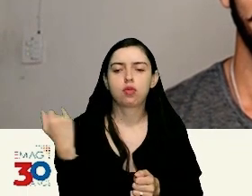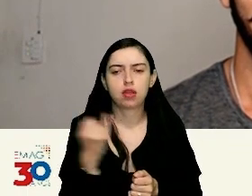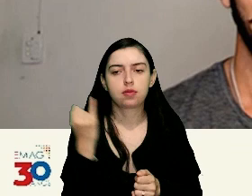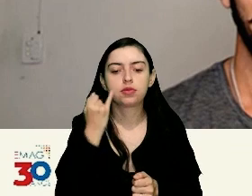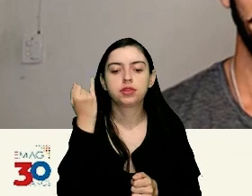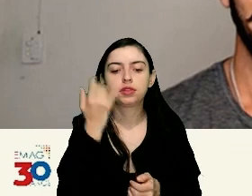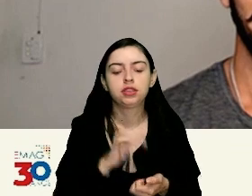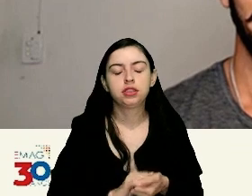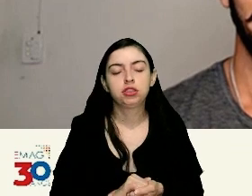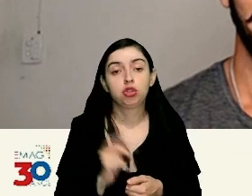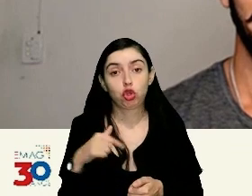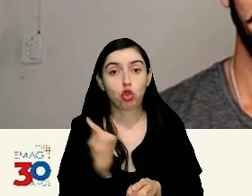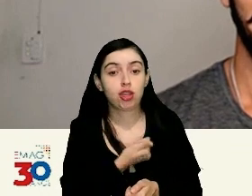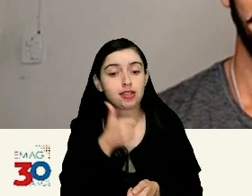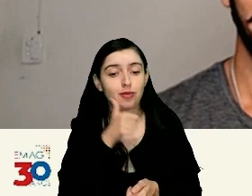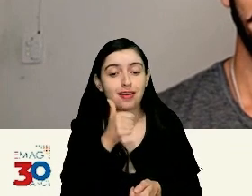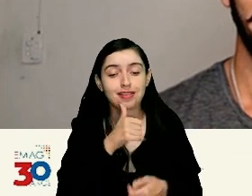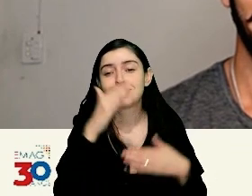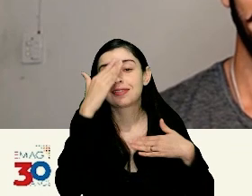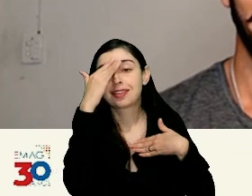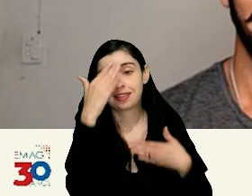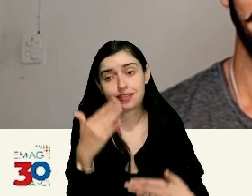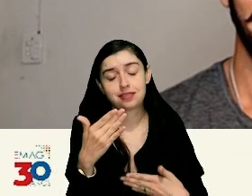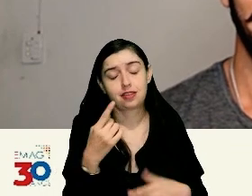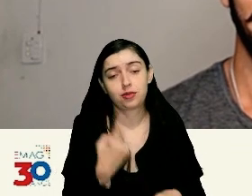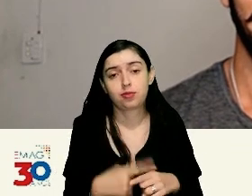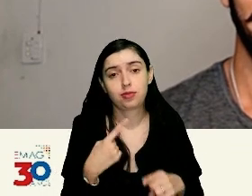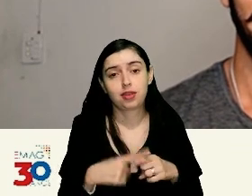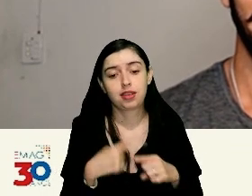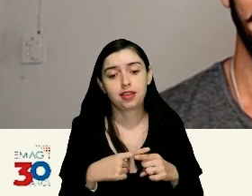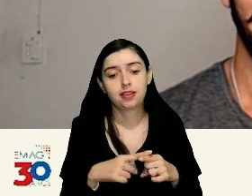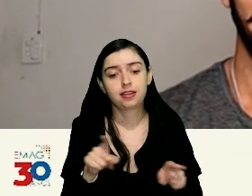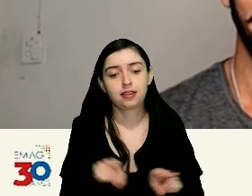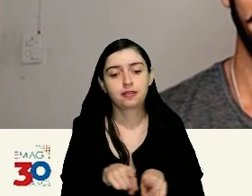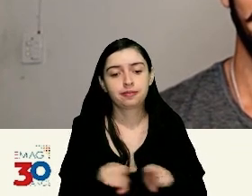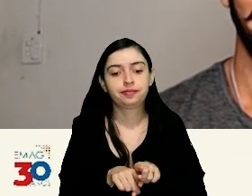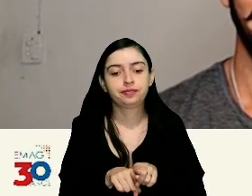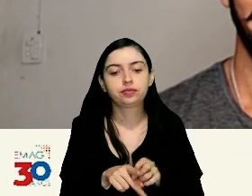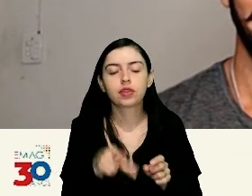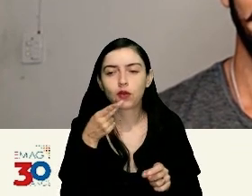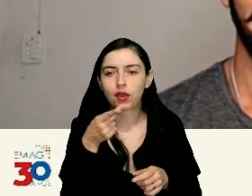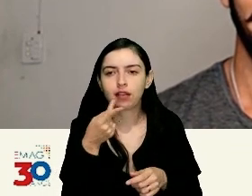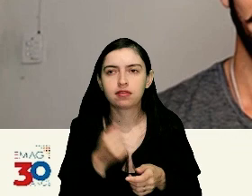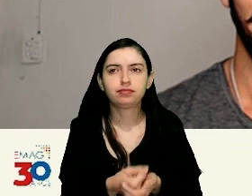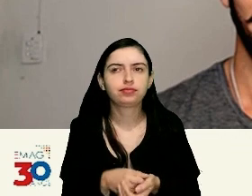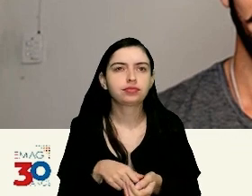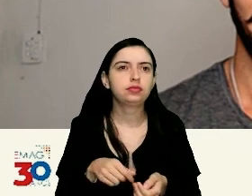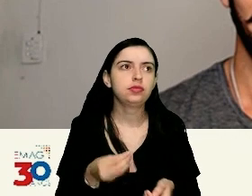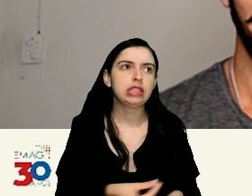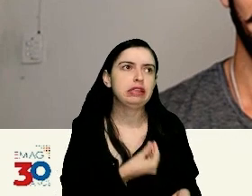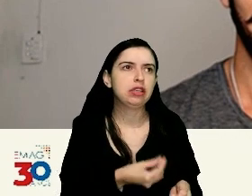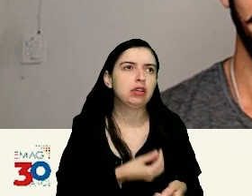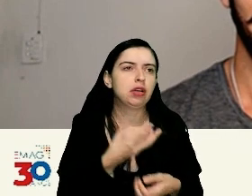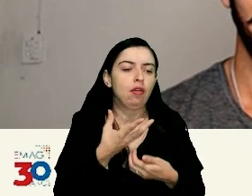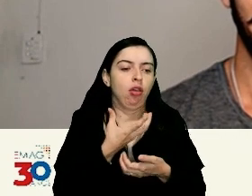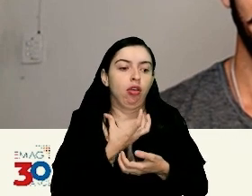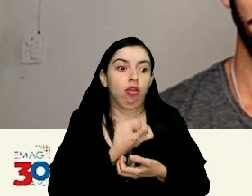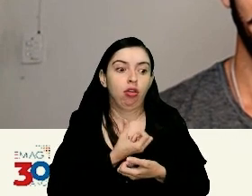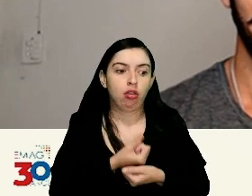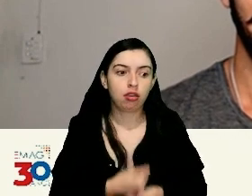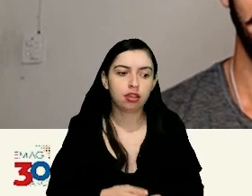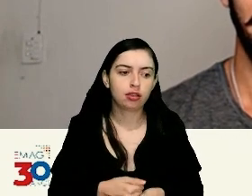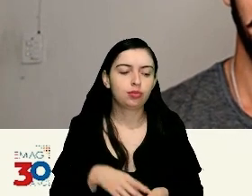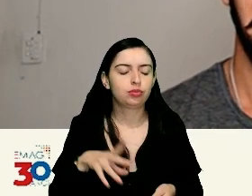mulheres agradecemos, né? Porque nós também, agora falando aqui no meu lugar de fala, vivemos sobrecarregadas com todos os afazeres, né? Dentro